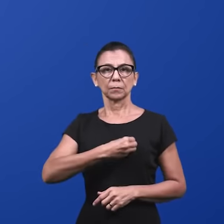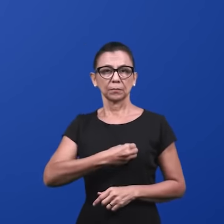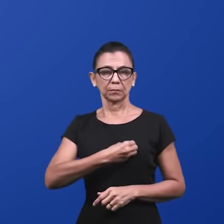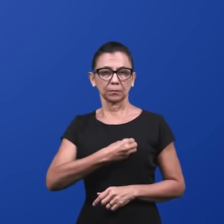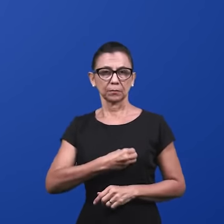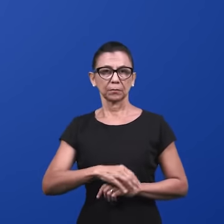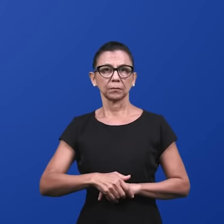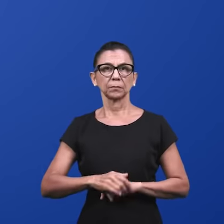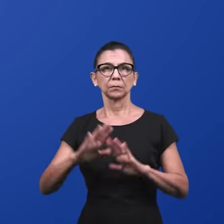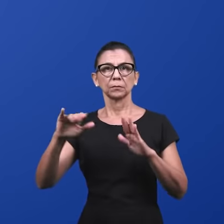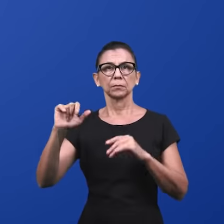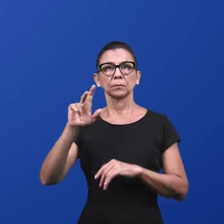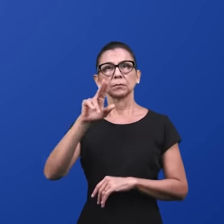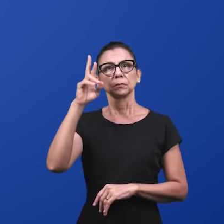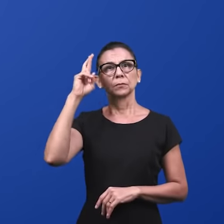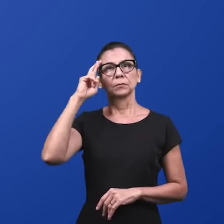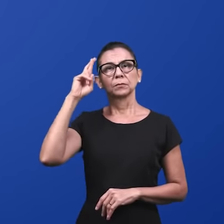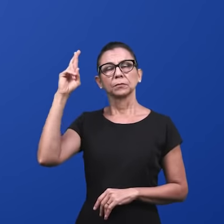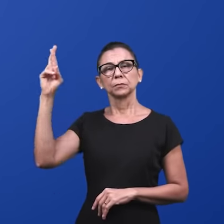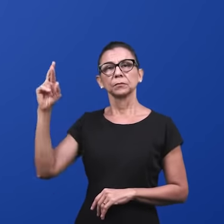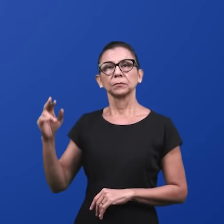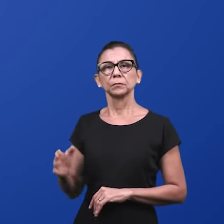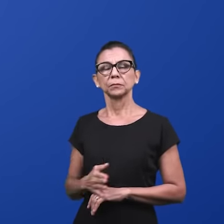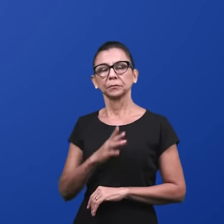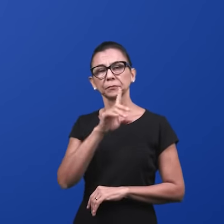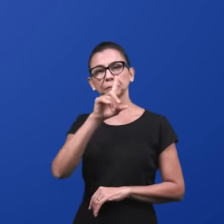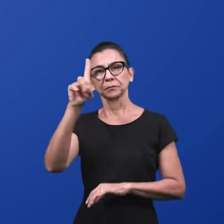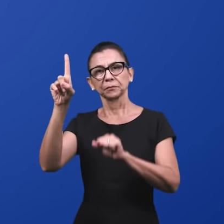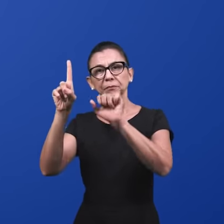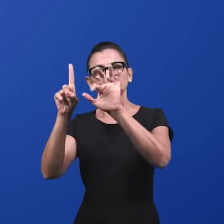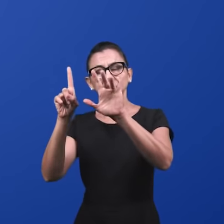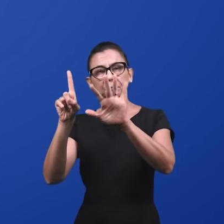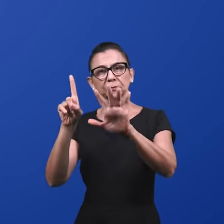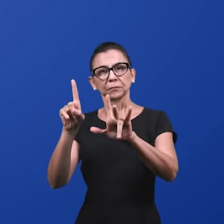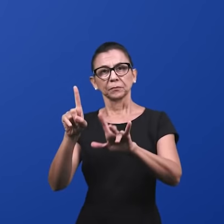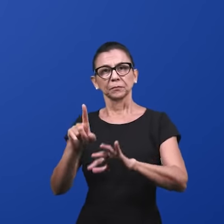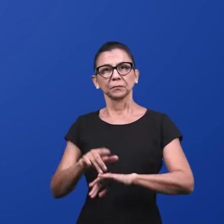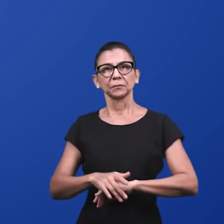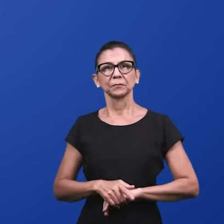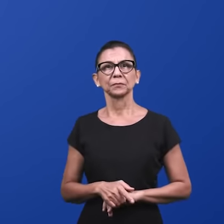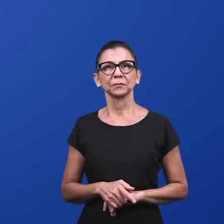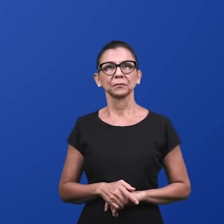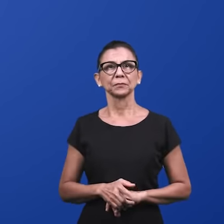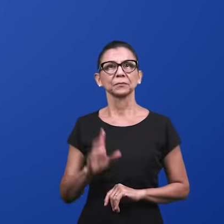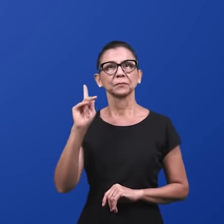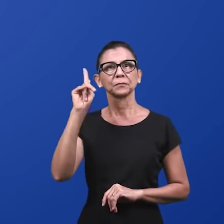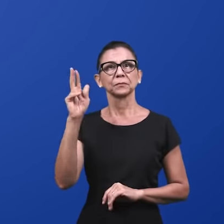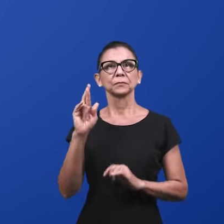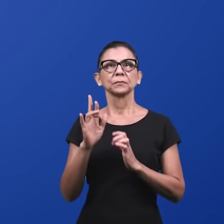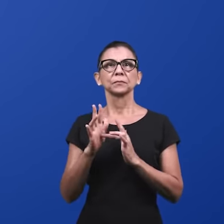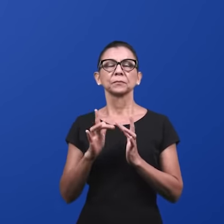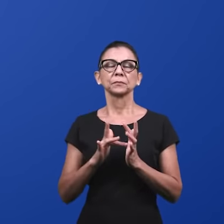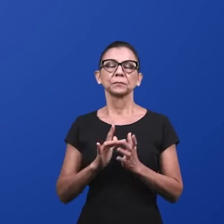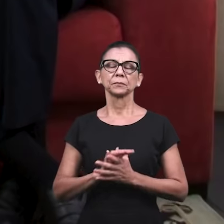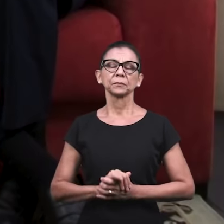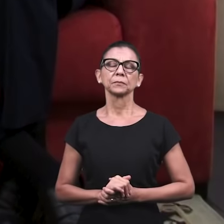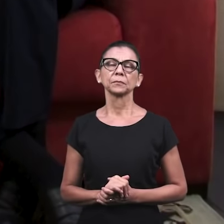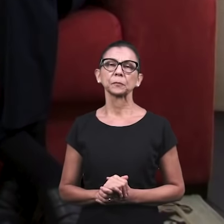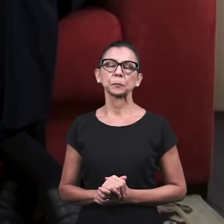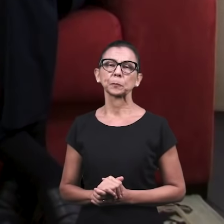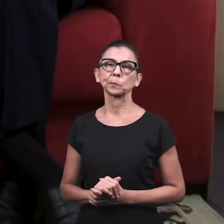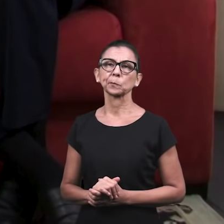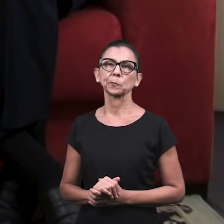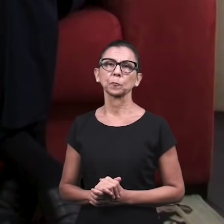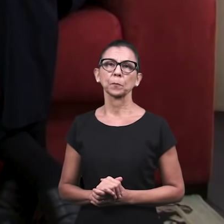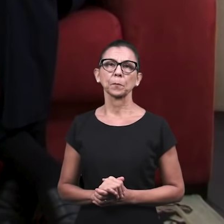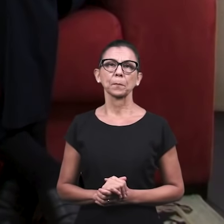vidas. Louvado seja o nome do Senhor. Que Deus abençoe a vida dos irmãos. A paz do Senhor Jesus. Muito